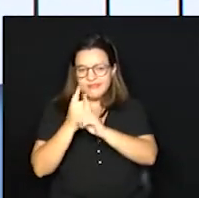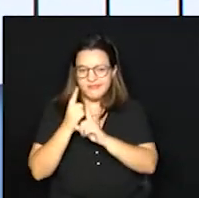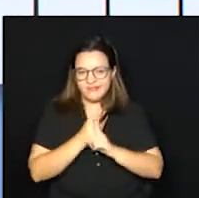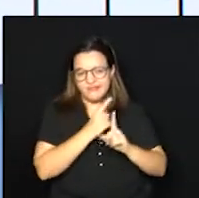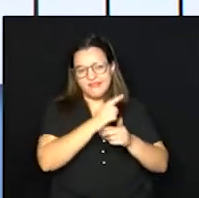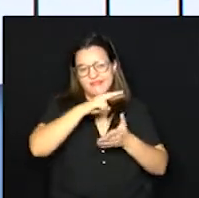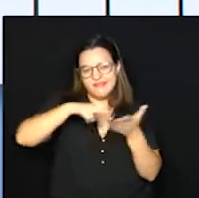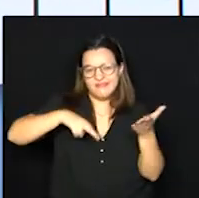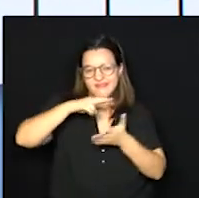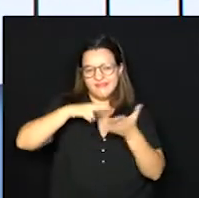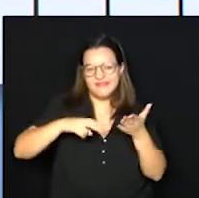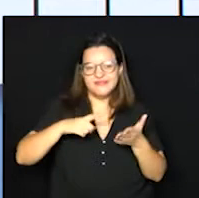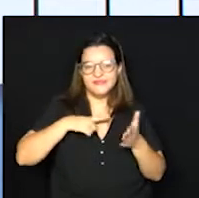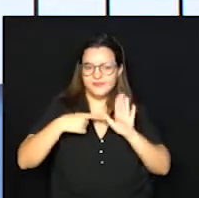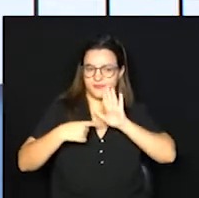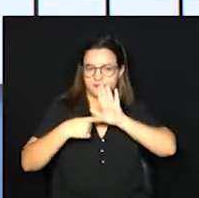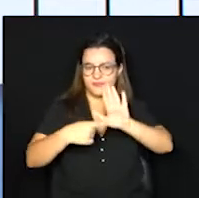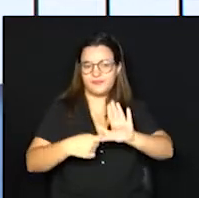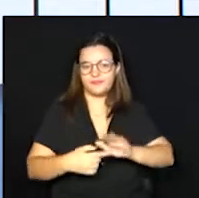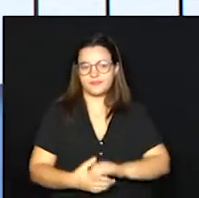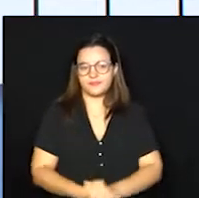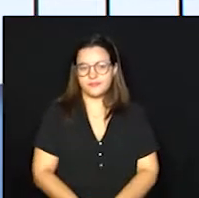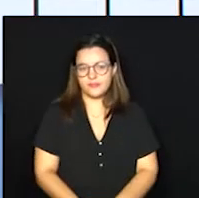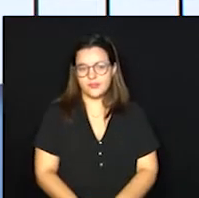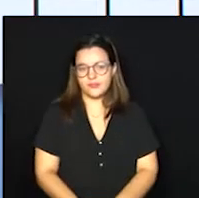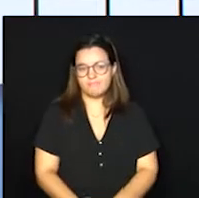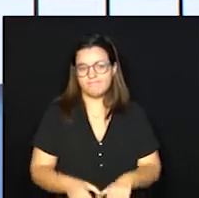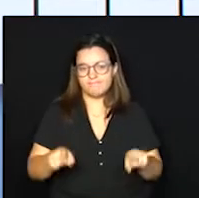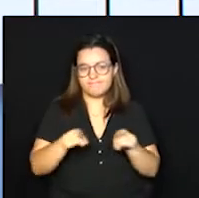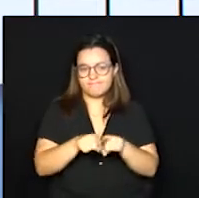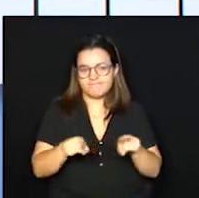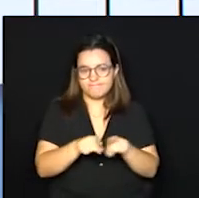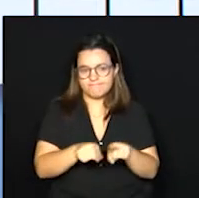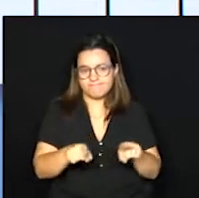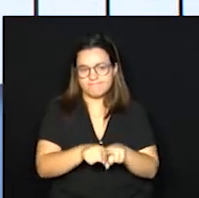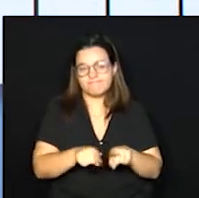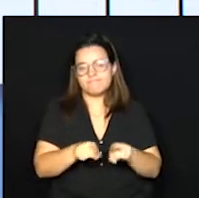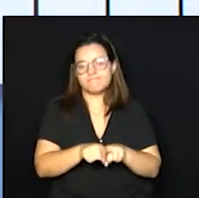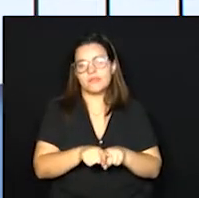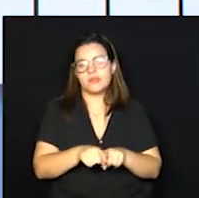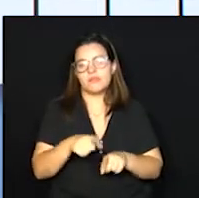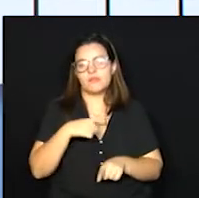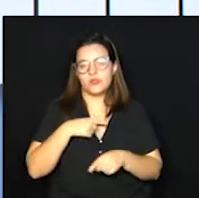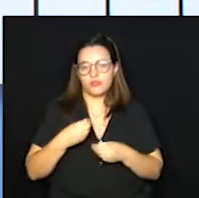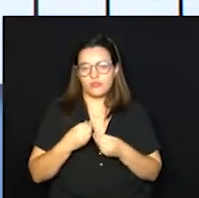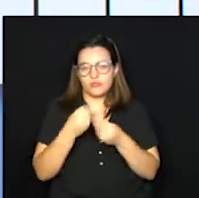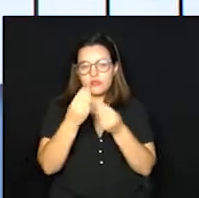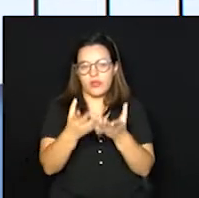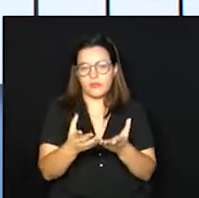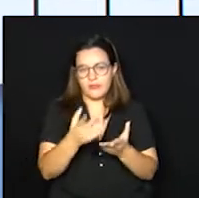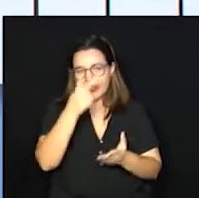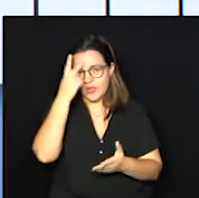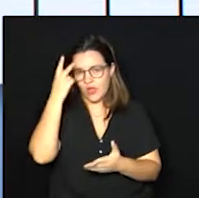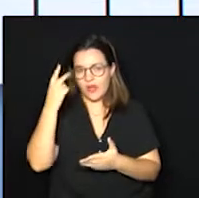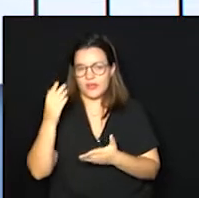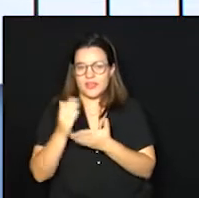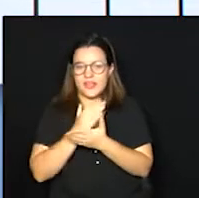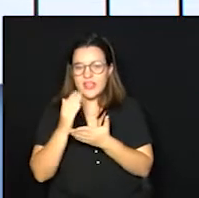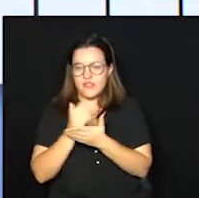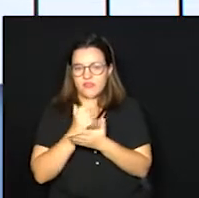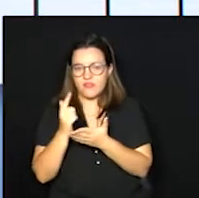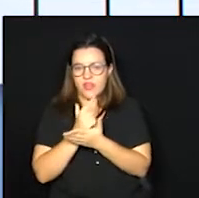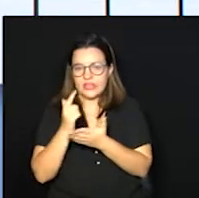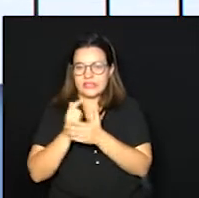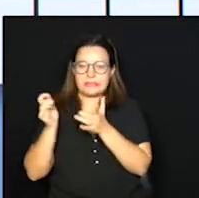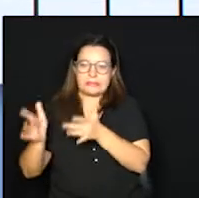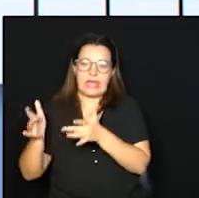leitura e até algumas apresentações. E também ela passa a receber doação de livros. Muita gente doa livros